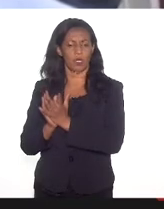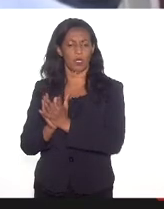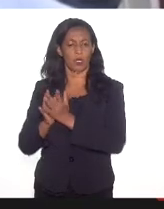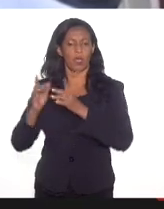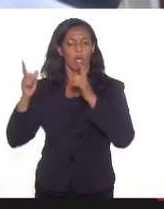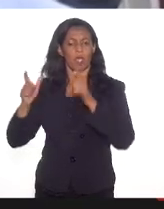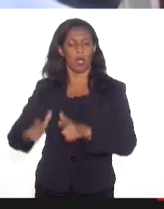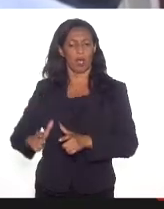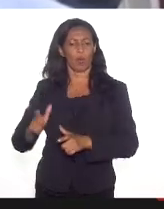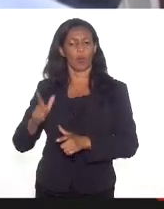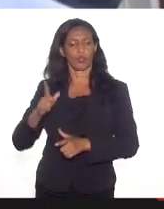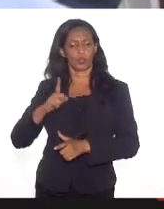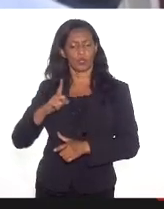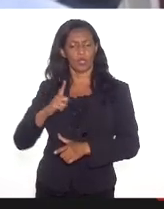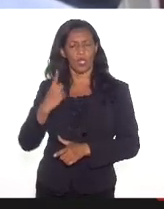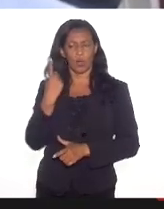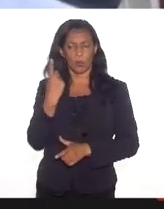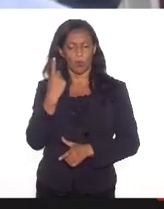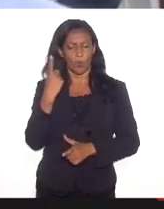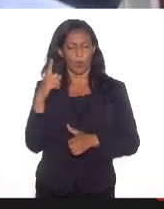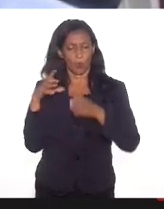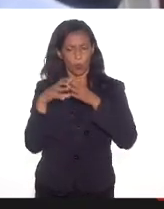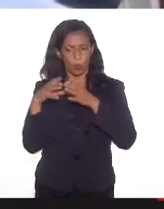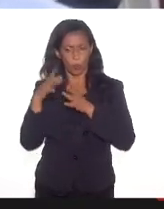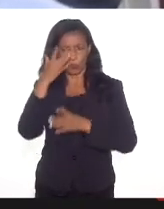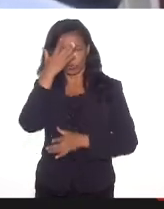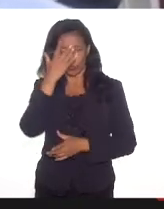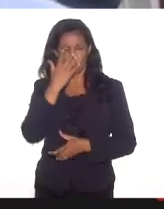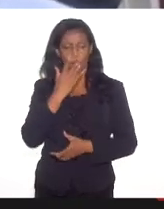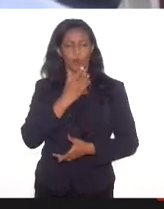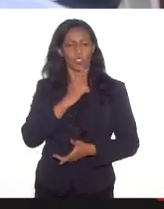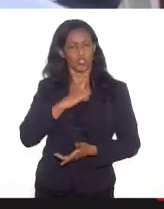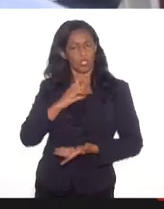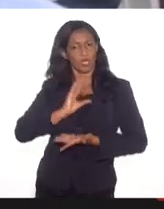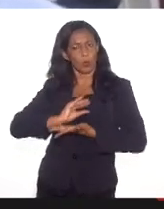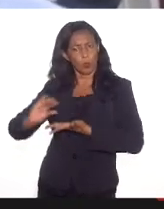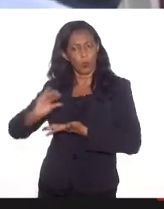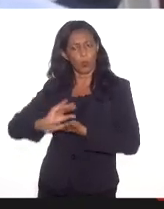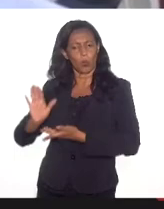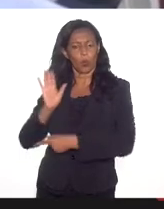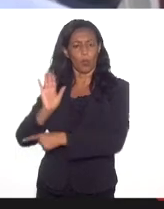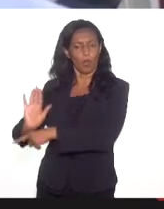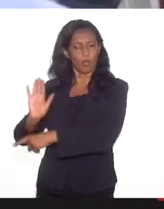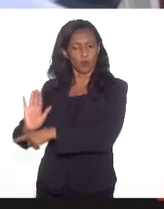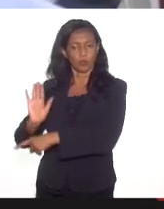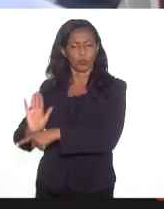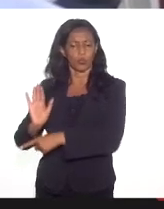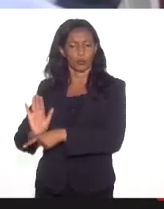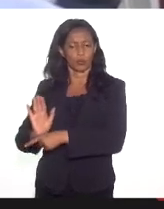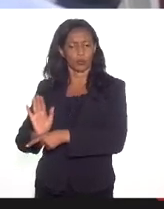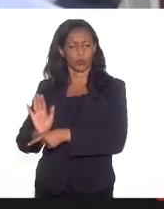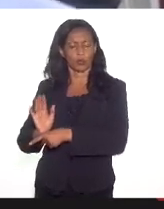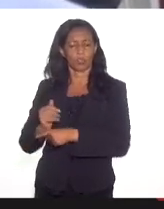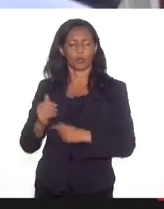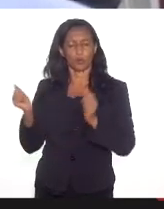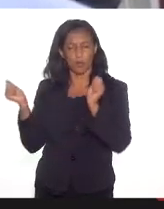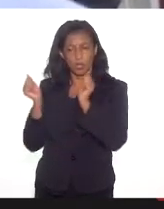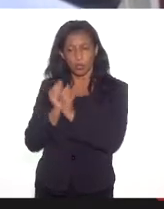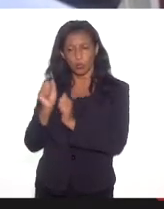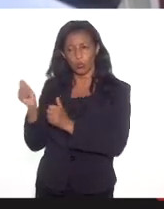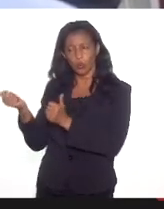está recebendo a renda básica e a nº 2 de 2024 toda a população de Maricá